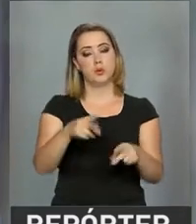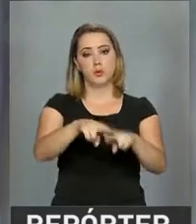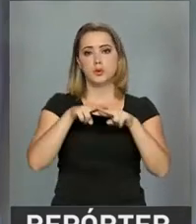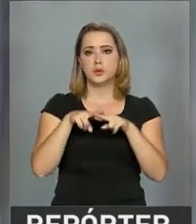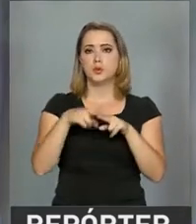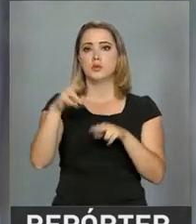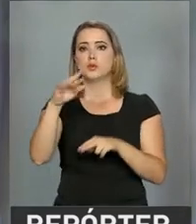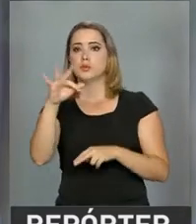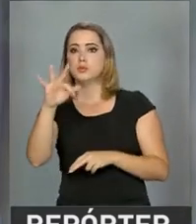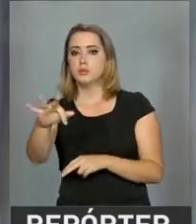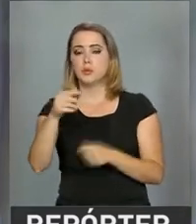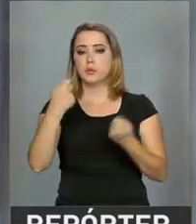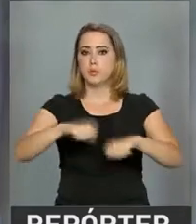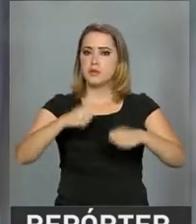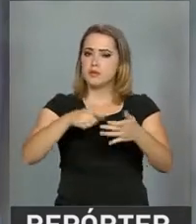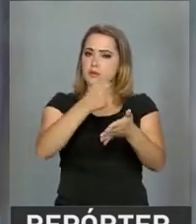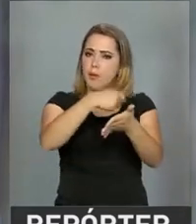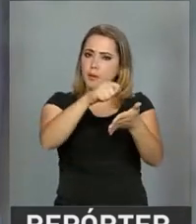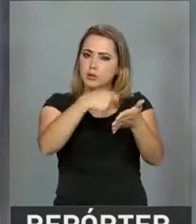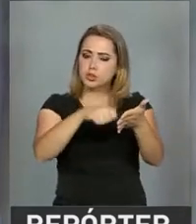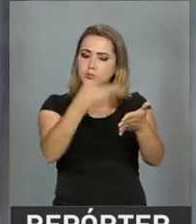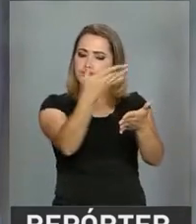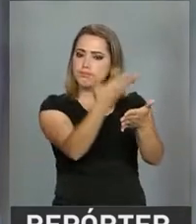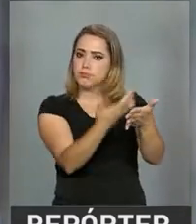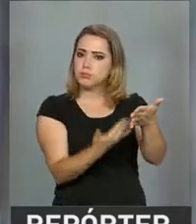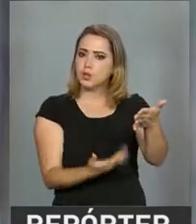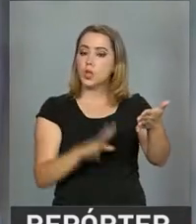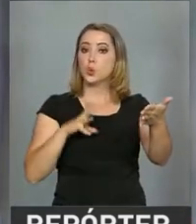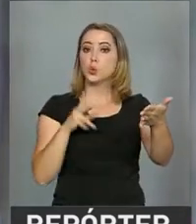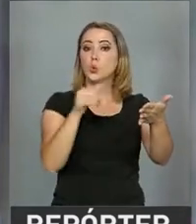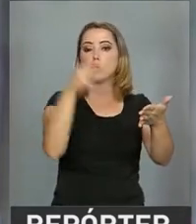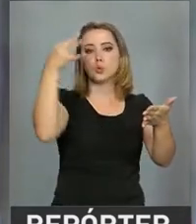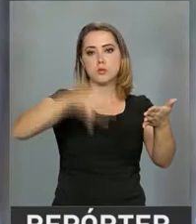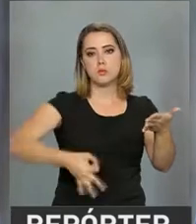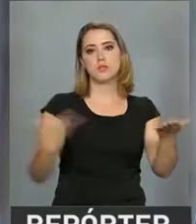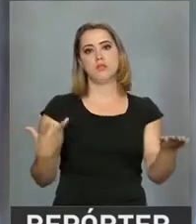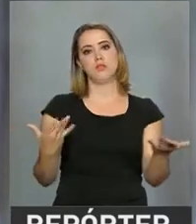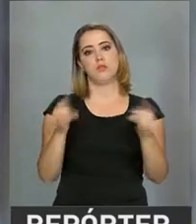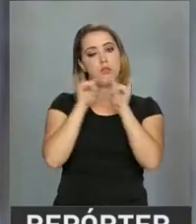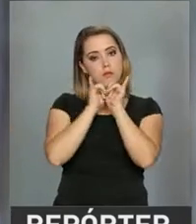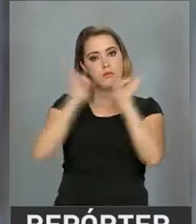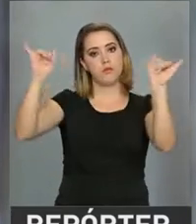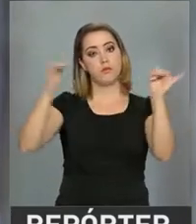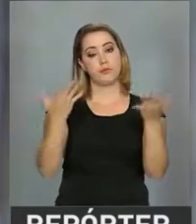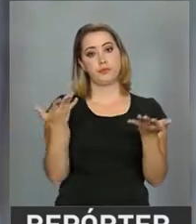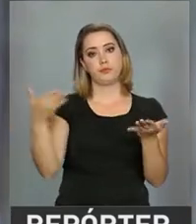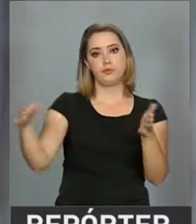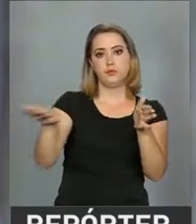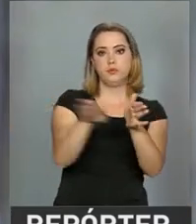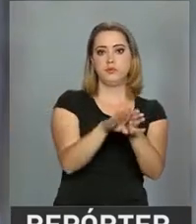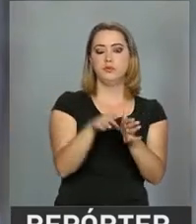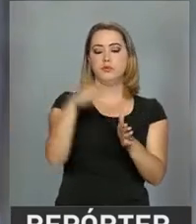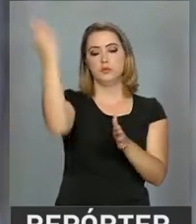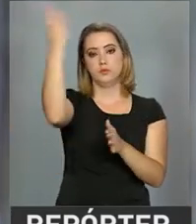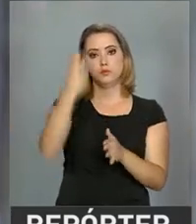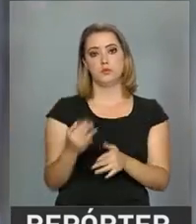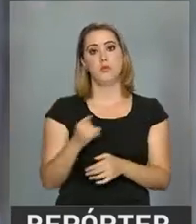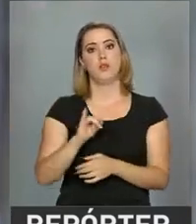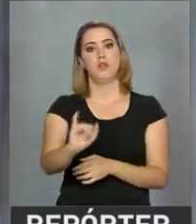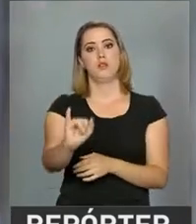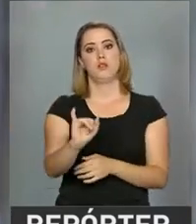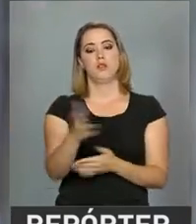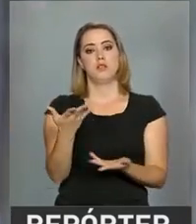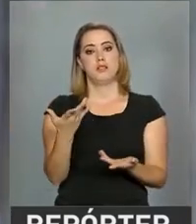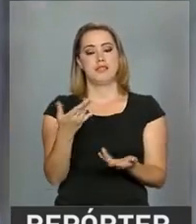para a importância de preencher corretamente a declaração de bens de viajante no momento da entrada ao país. Caso não declare e